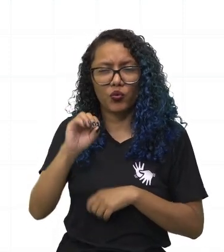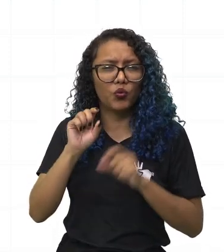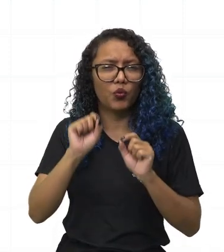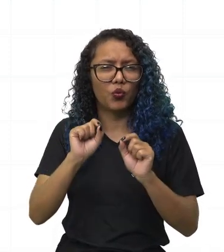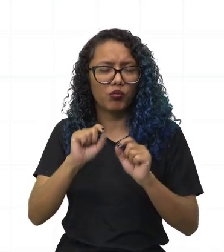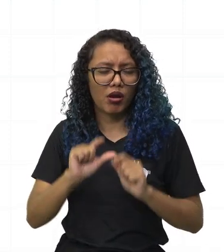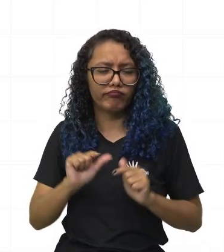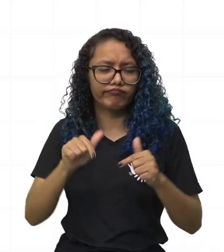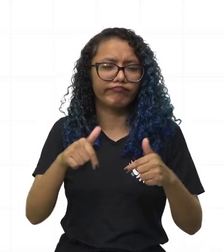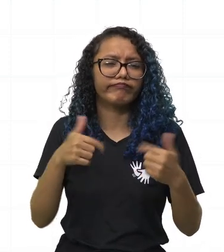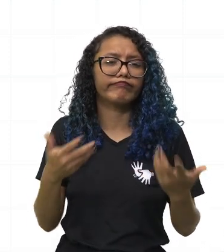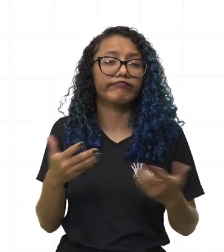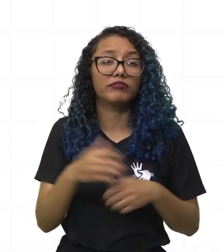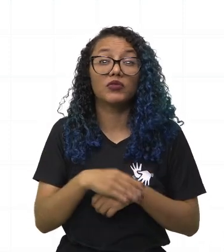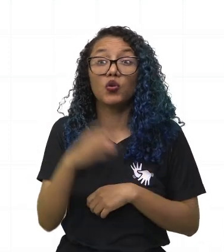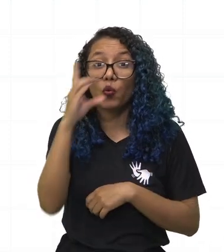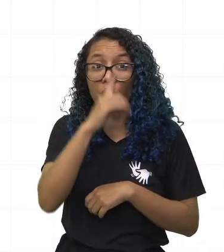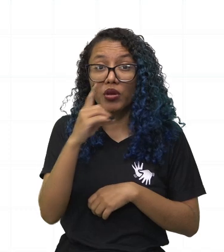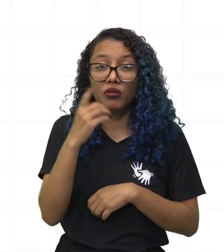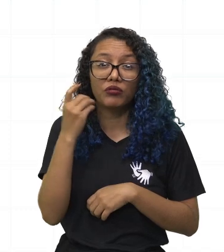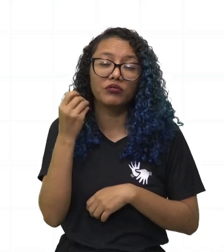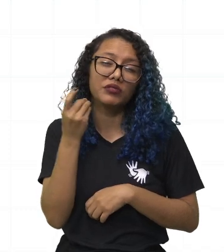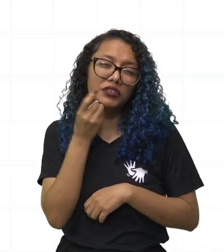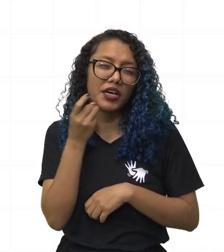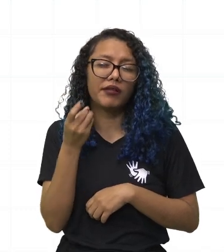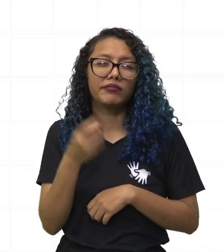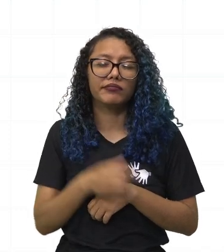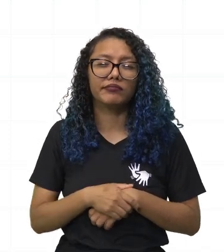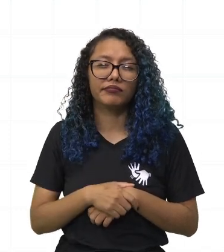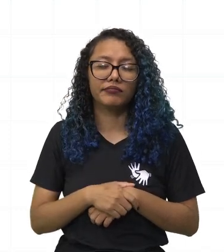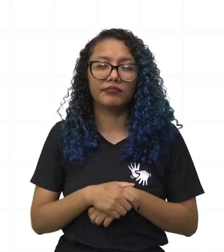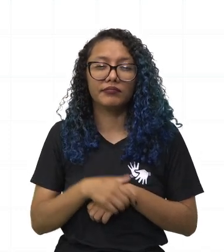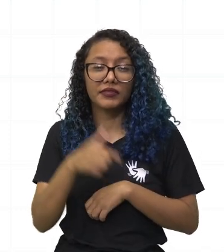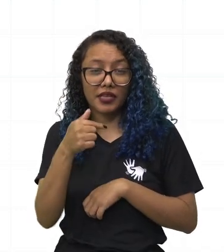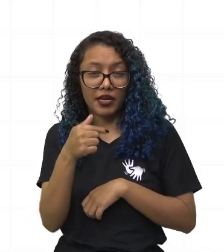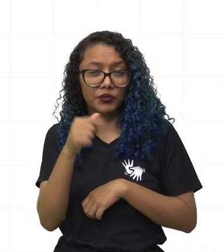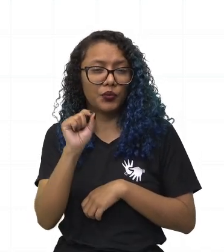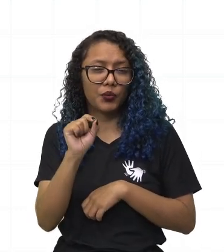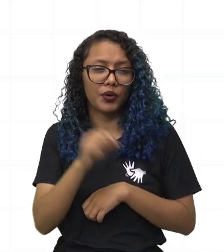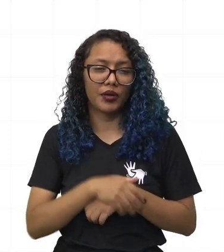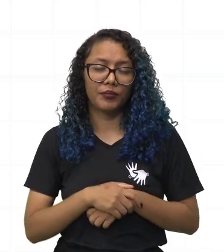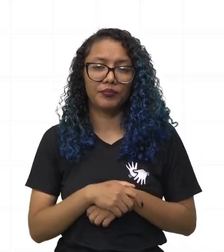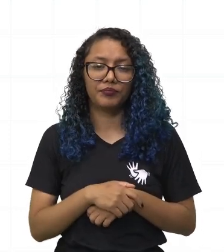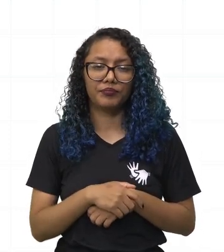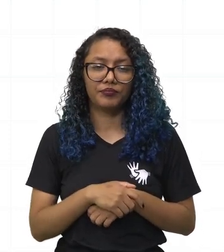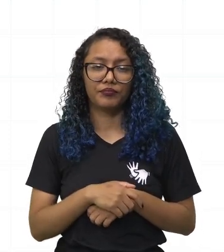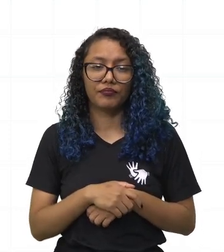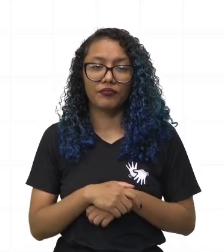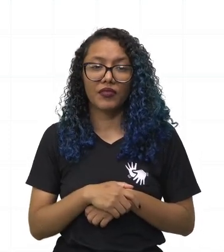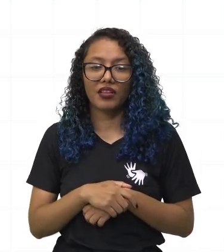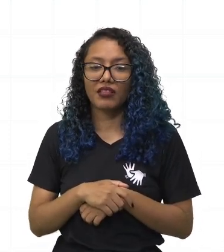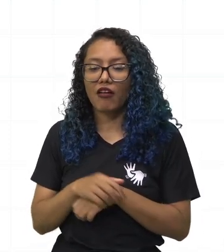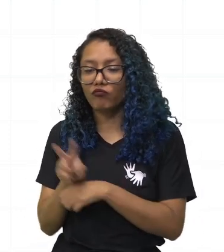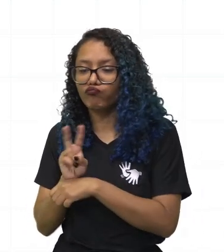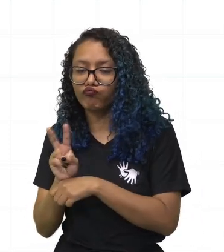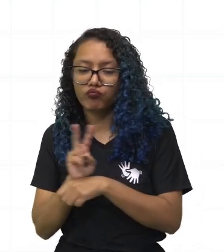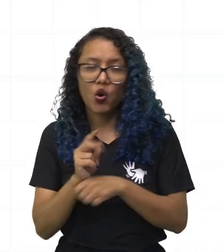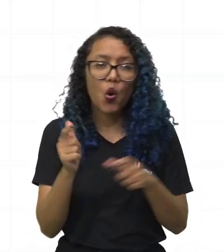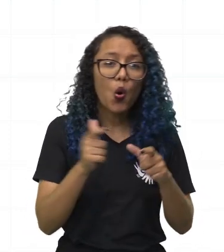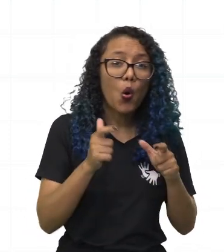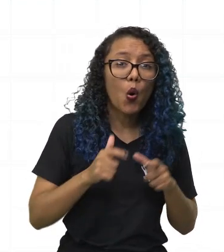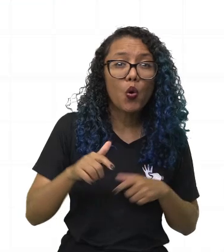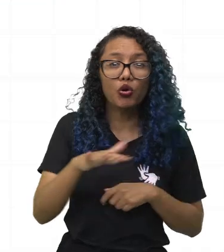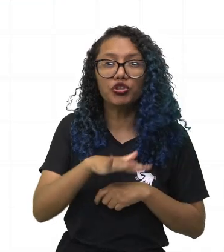domingo, 7/2, vistoria em áreas mais impactadas, como na cidade